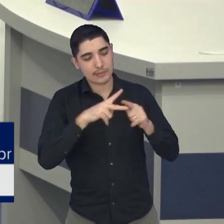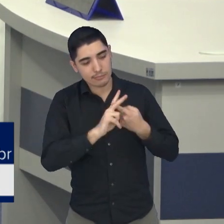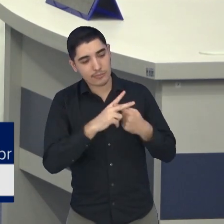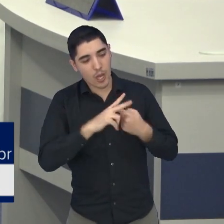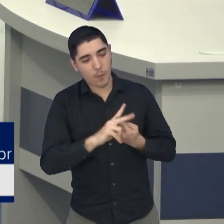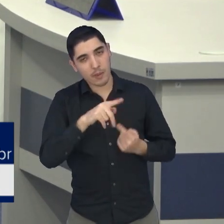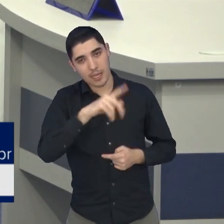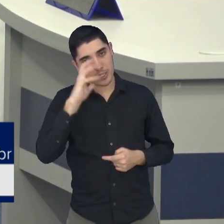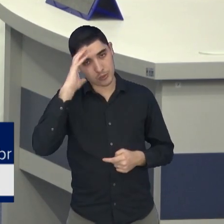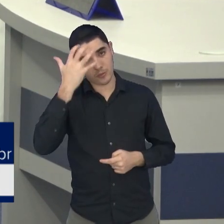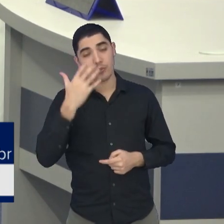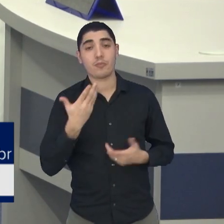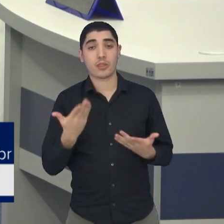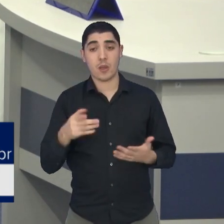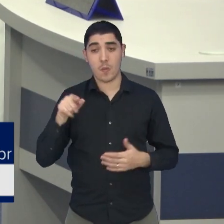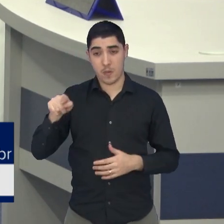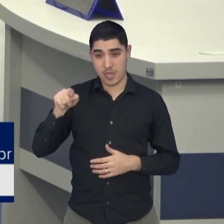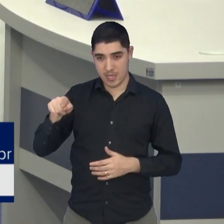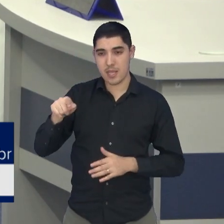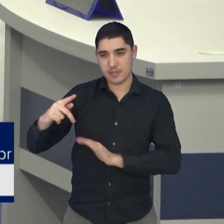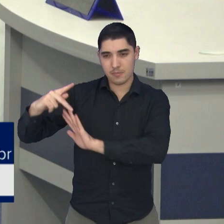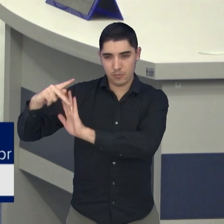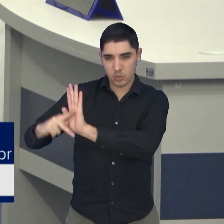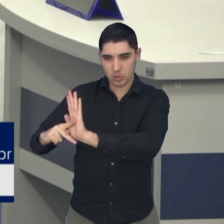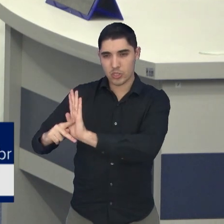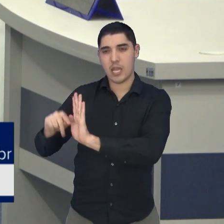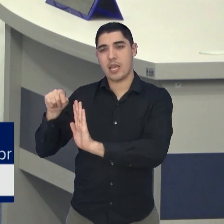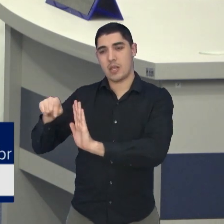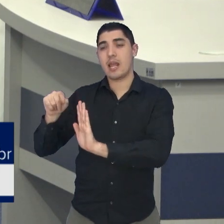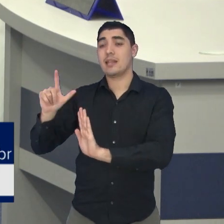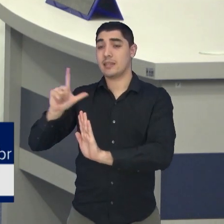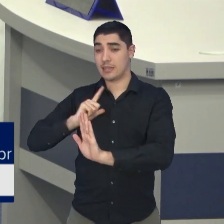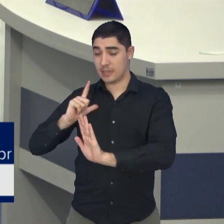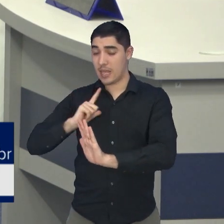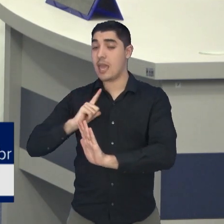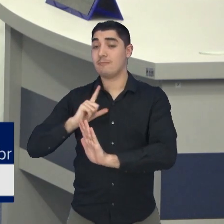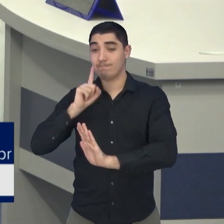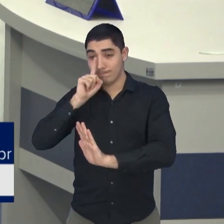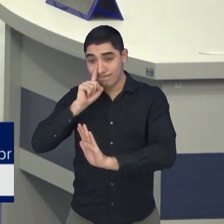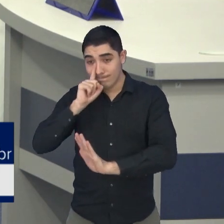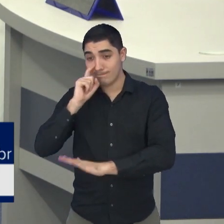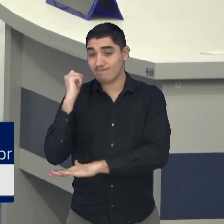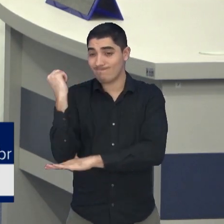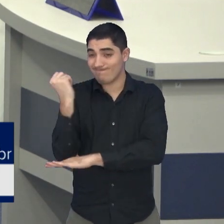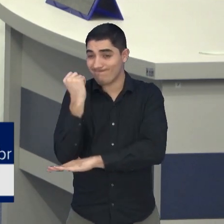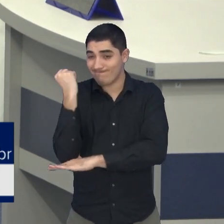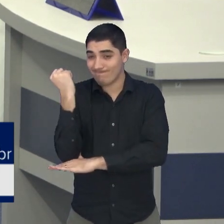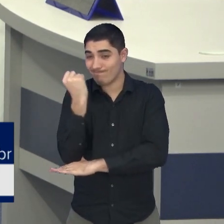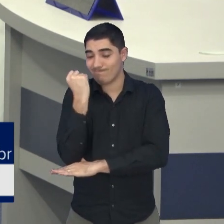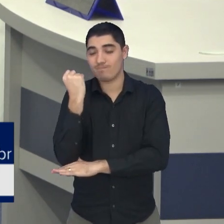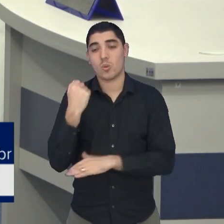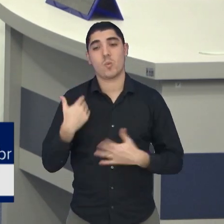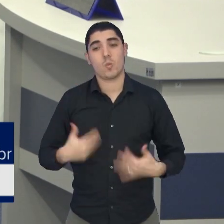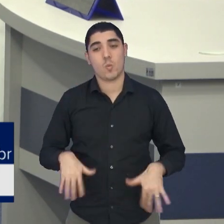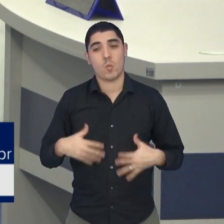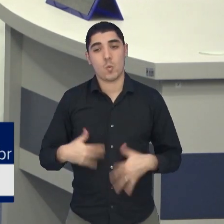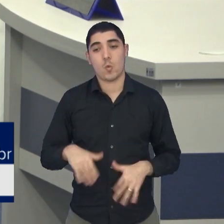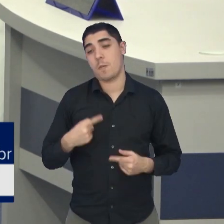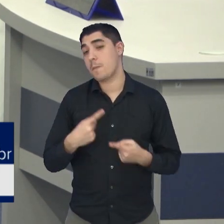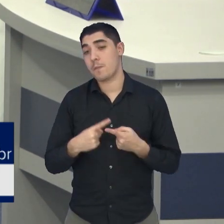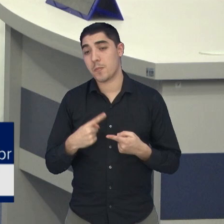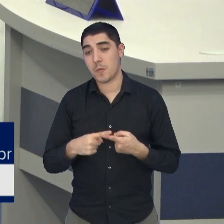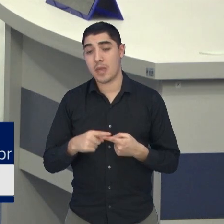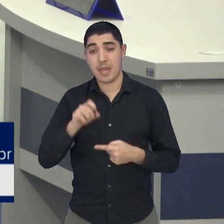PLC 03-2023, ele tem uma gravidade tremenda. Porque quando você faz